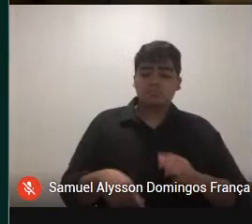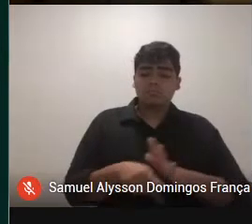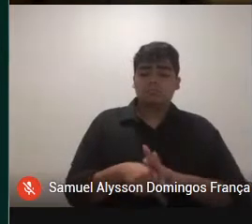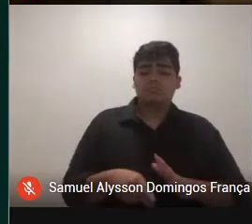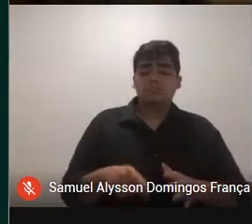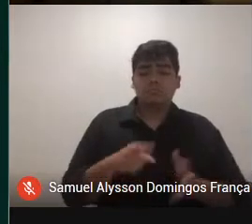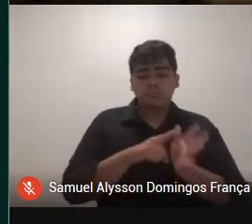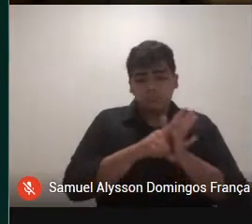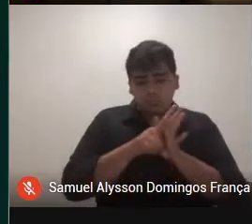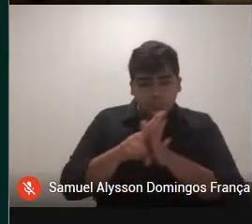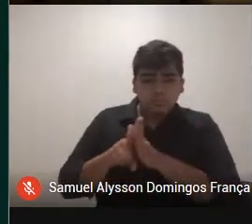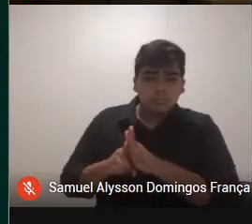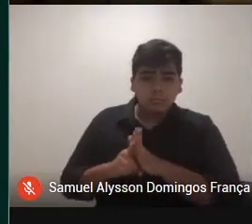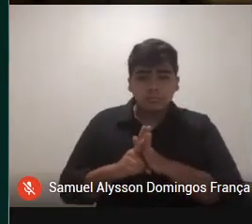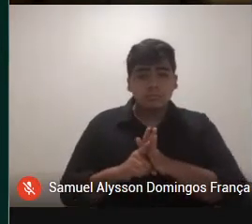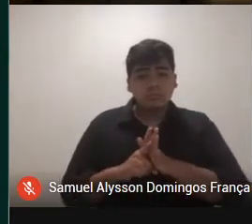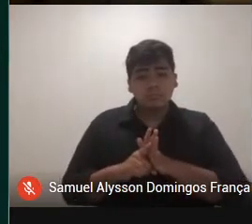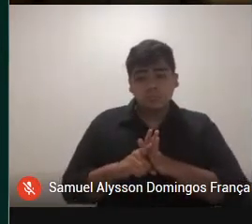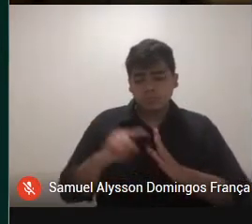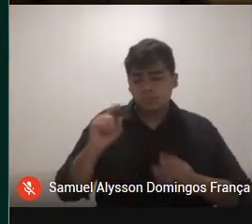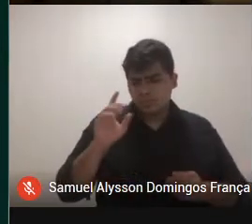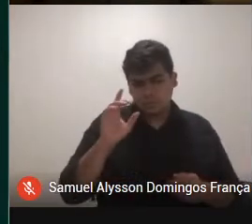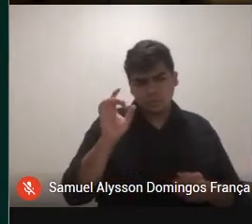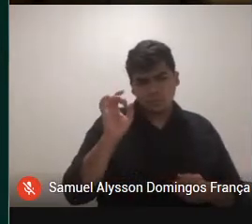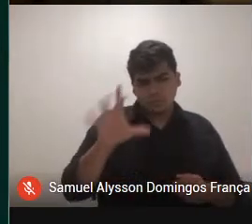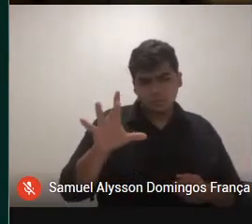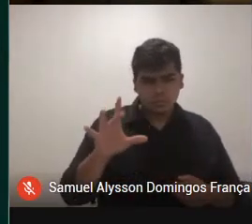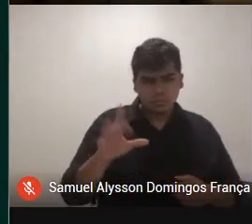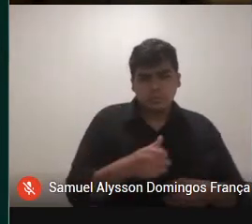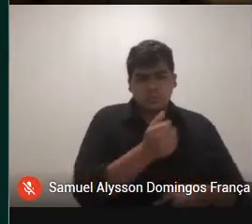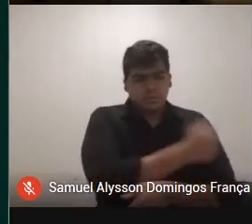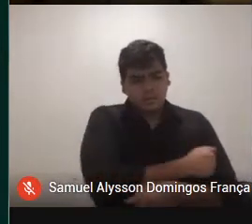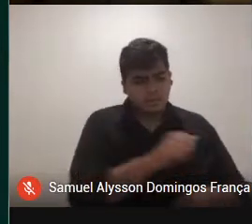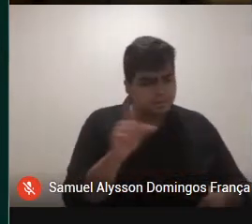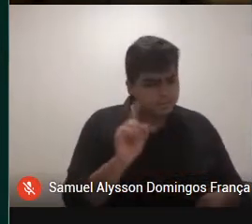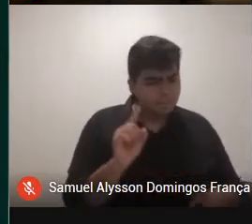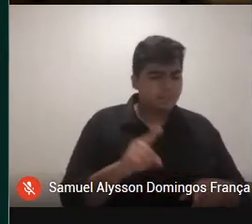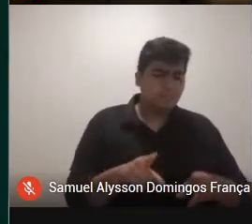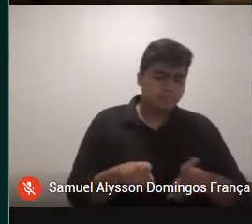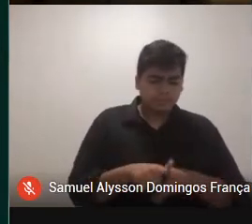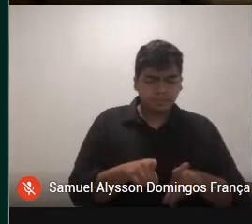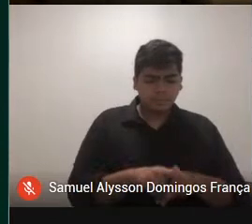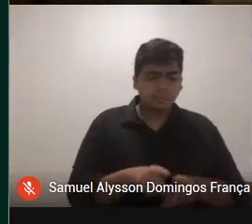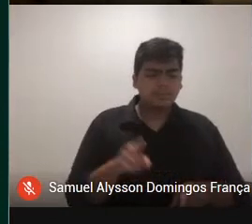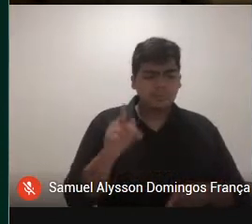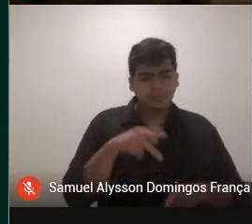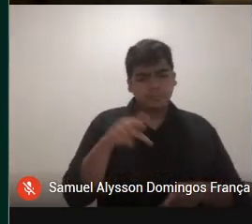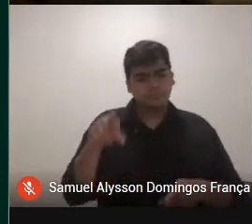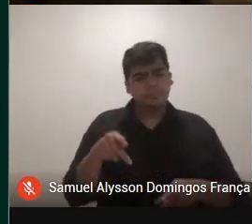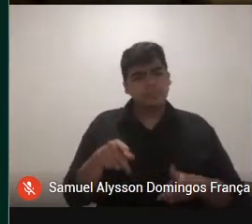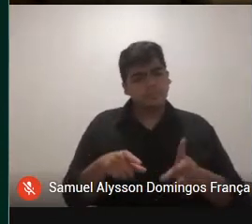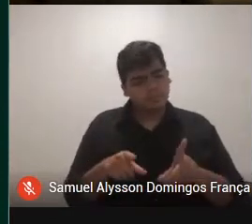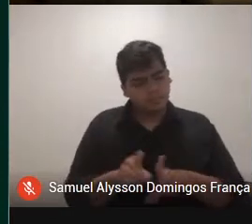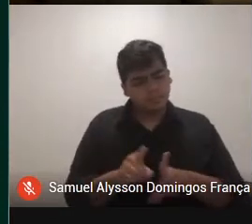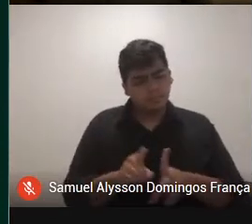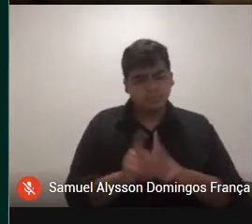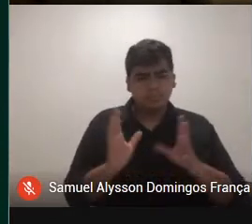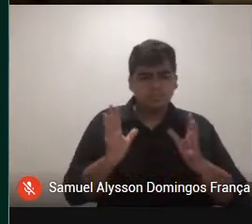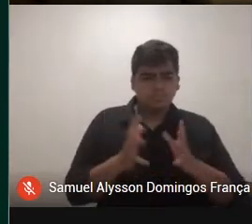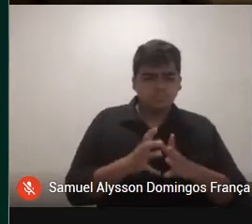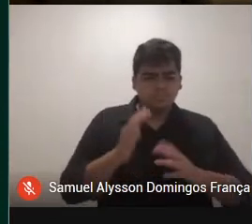né? E não só, veja só, não só os alunos, como os professores, mas a própria equipe, né, do